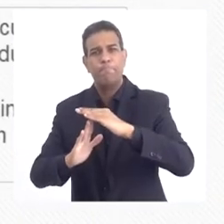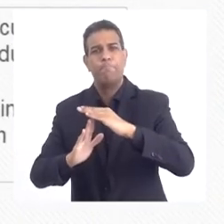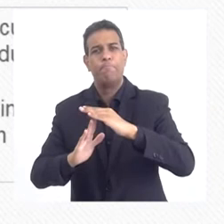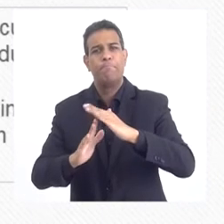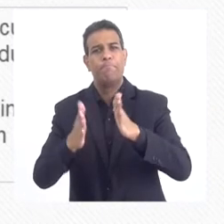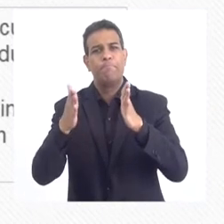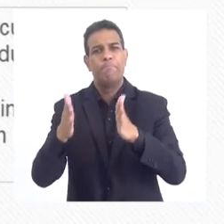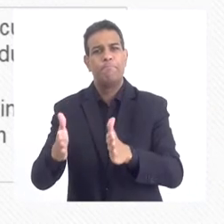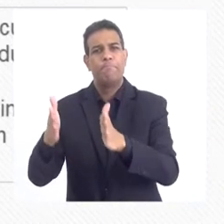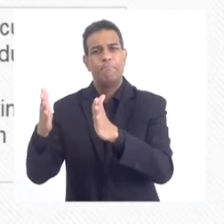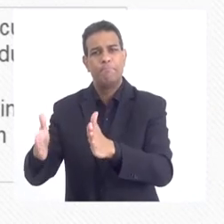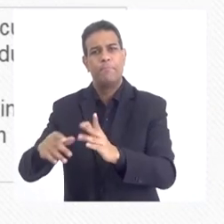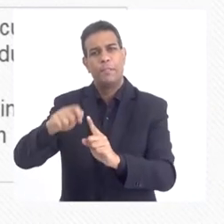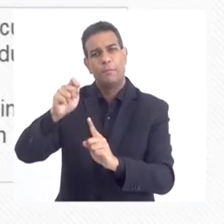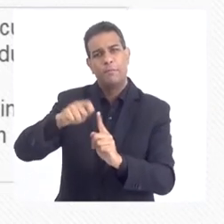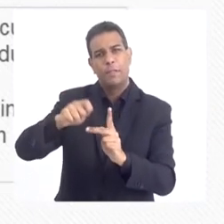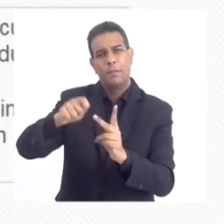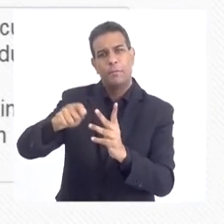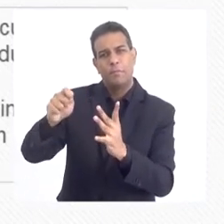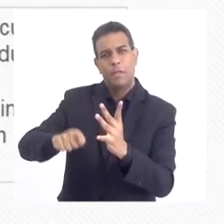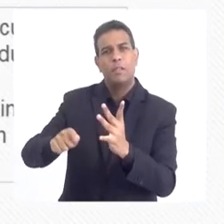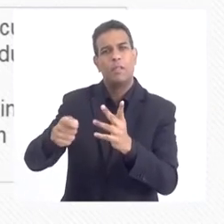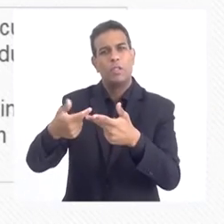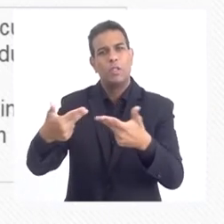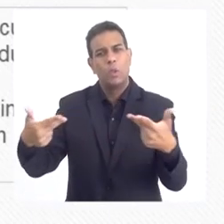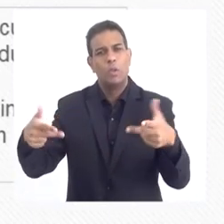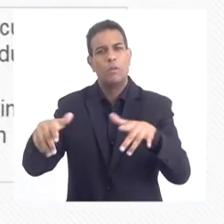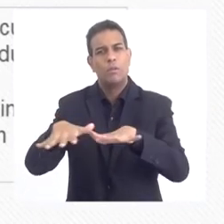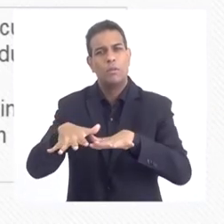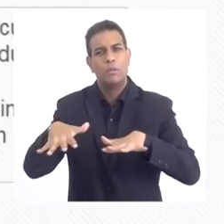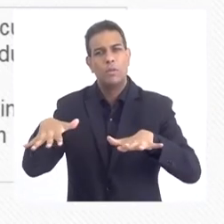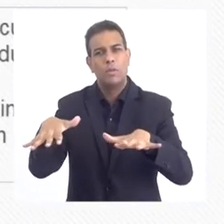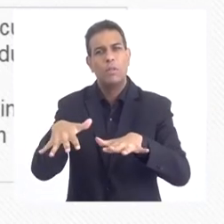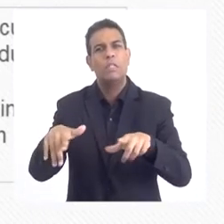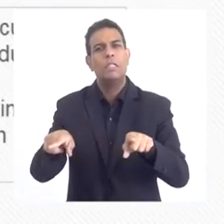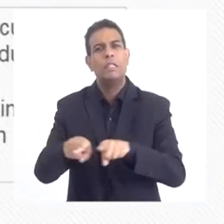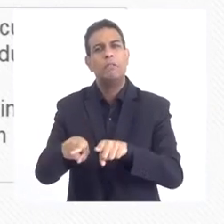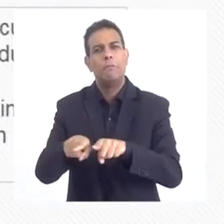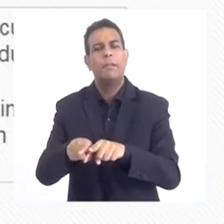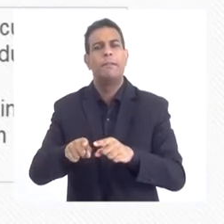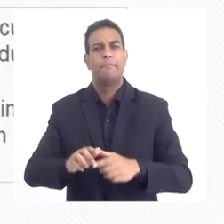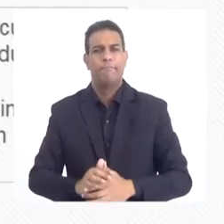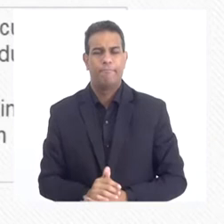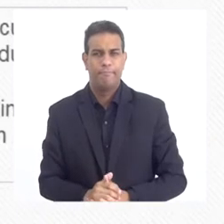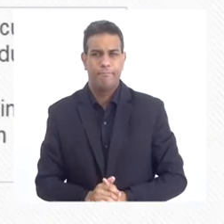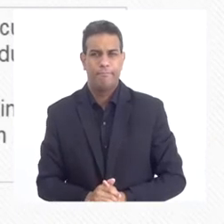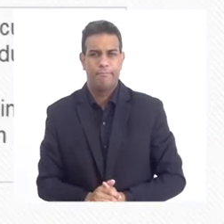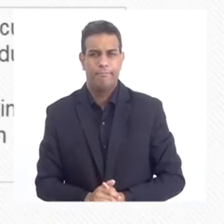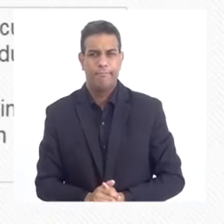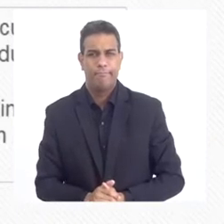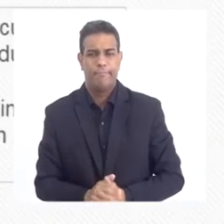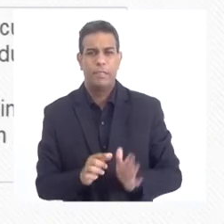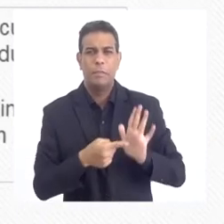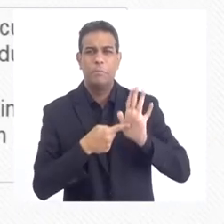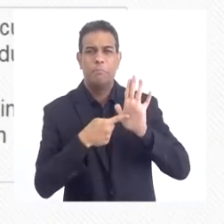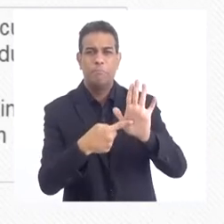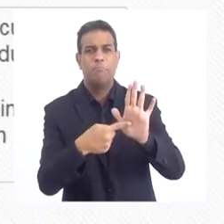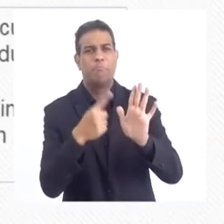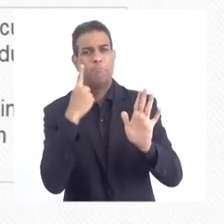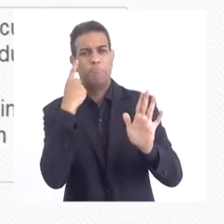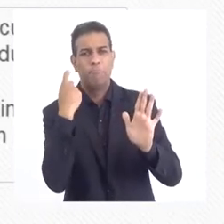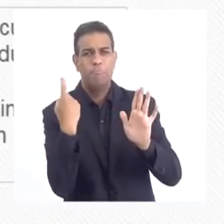da despesa de pessoal dentro do Poder Executivo. E um dado